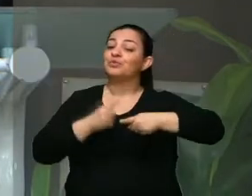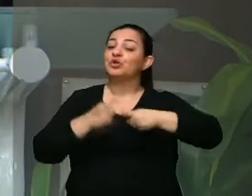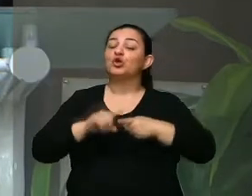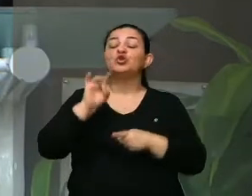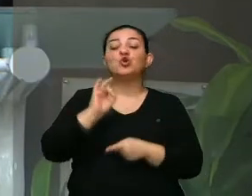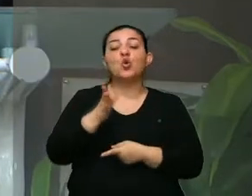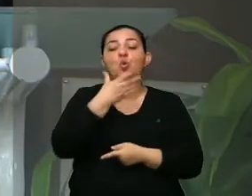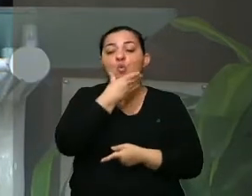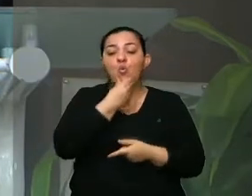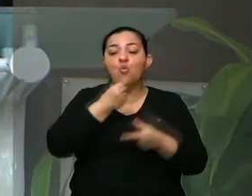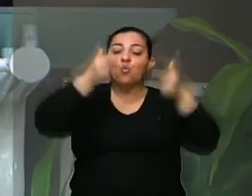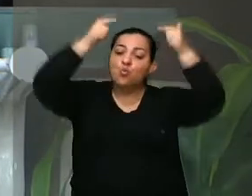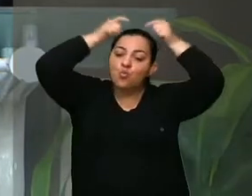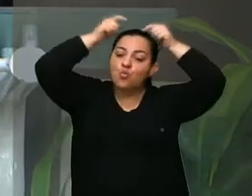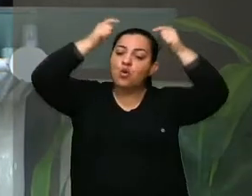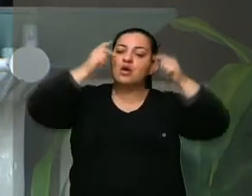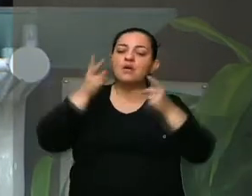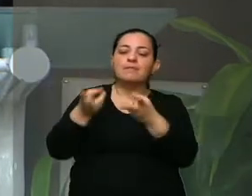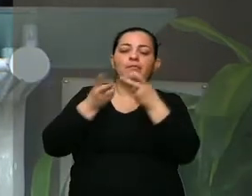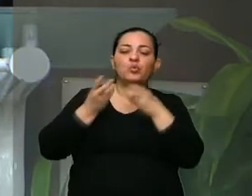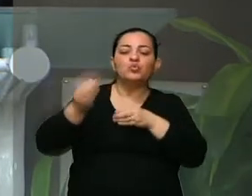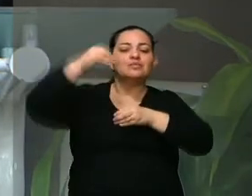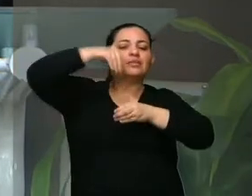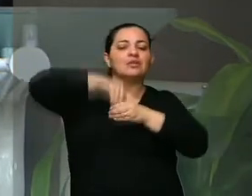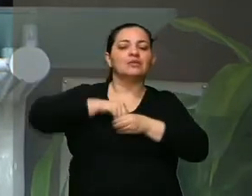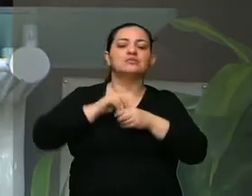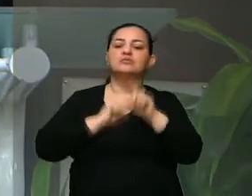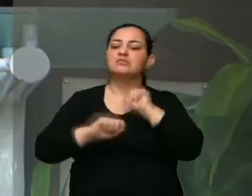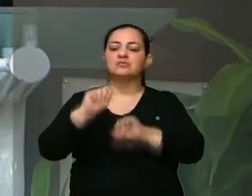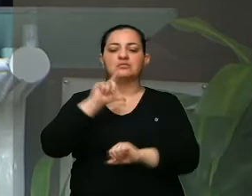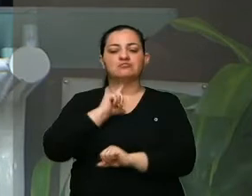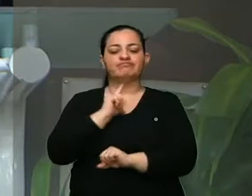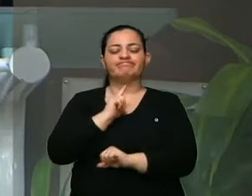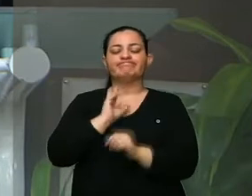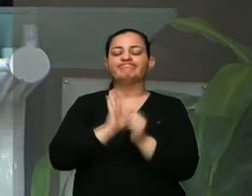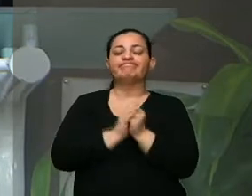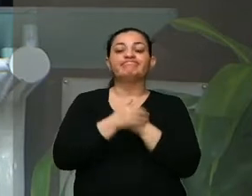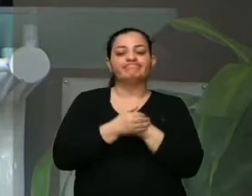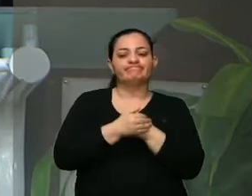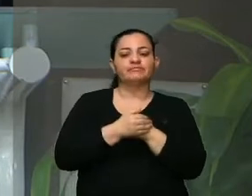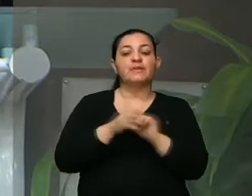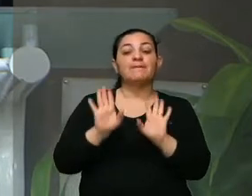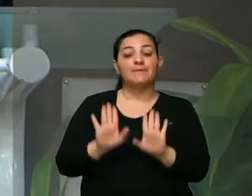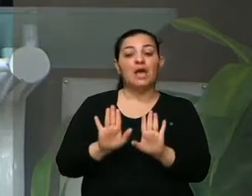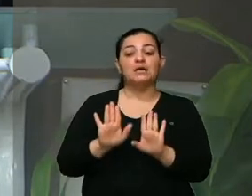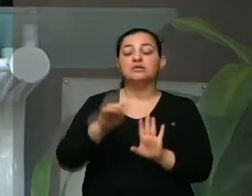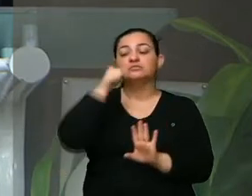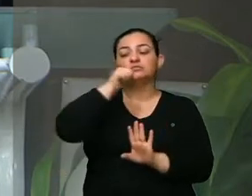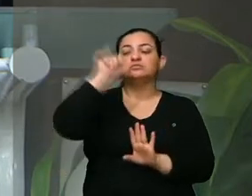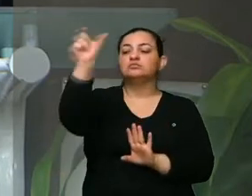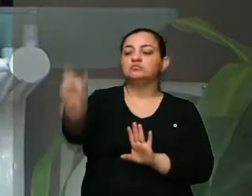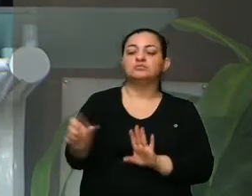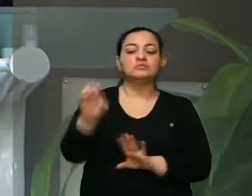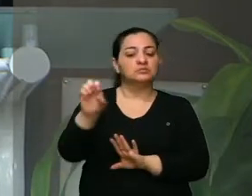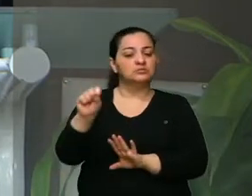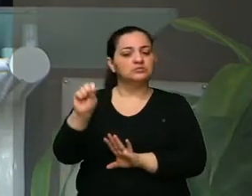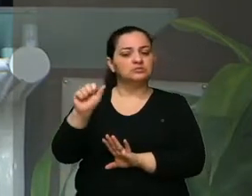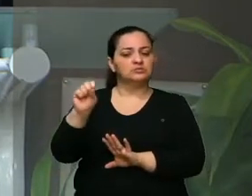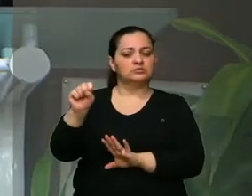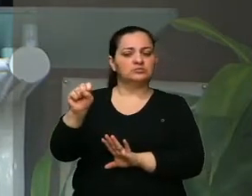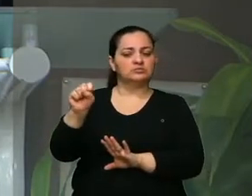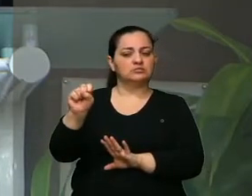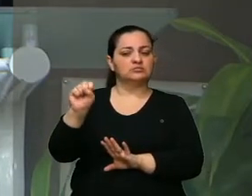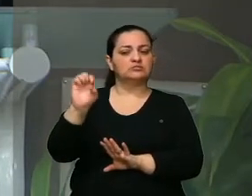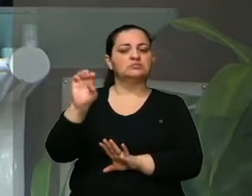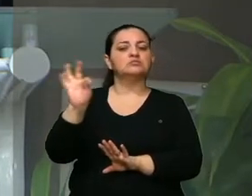o rei poder o que estava dentro delas mas quando chegou em externo e guy diz se você tem